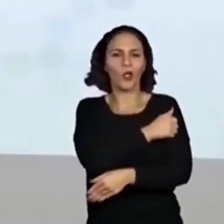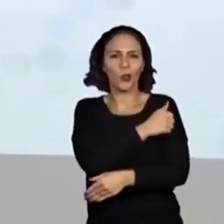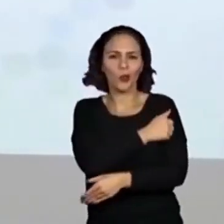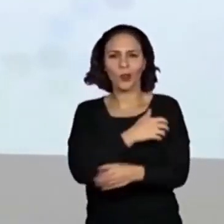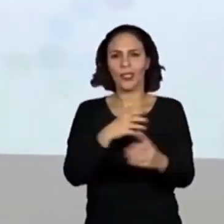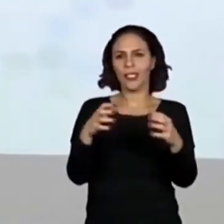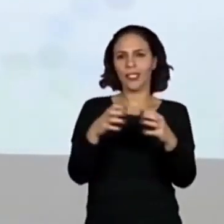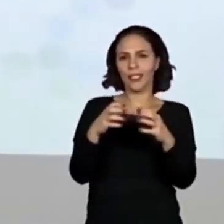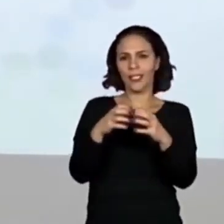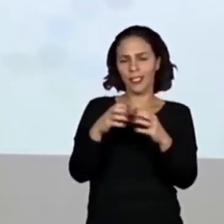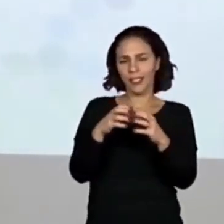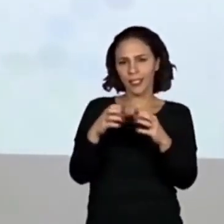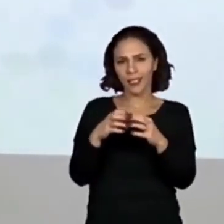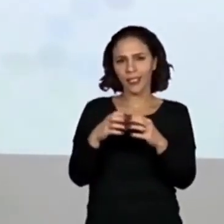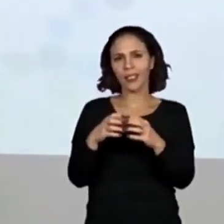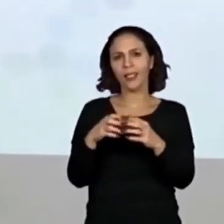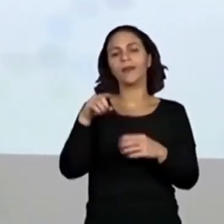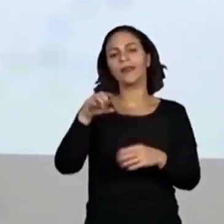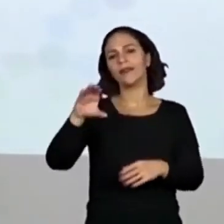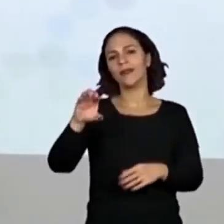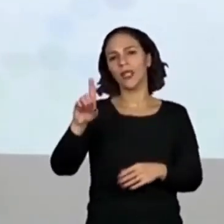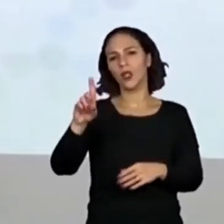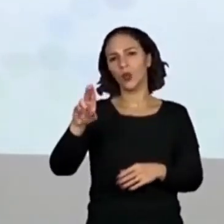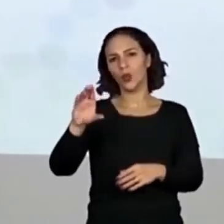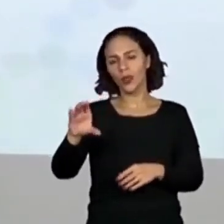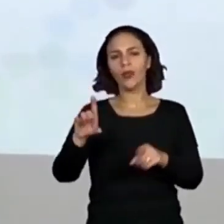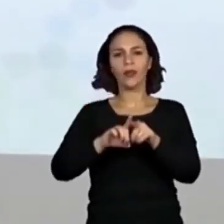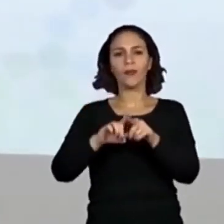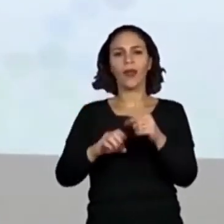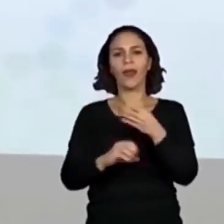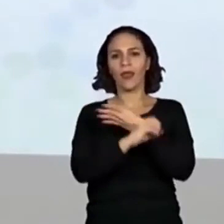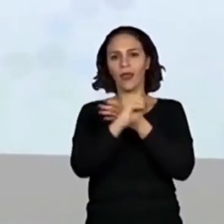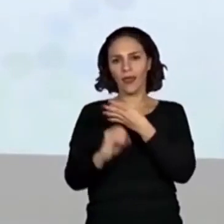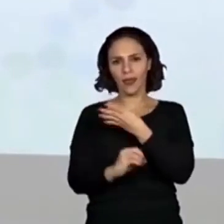equipe da SEDUC, do pessoal do Centro de